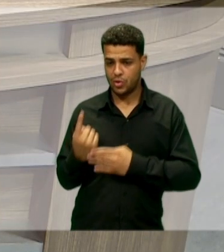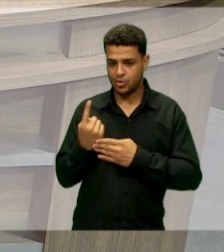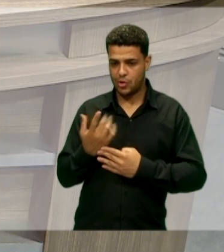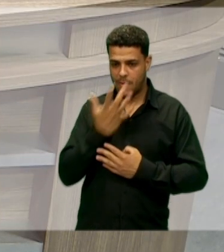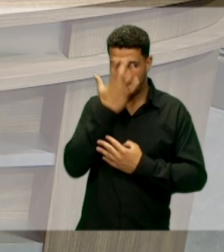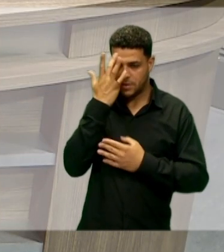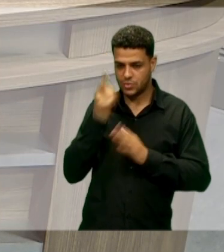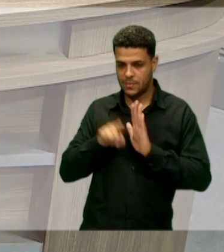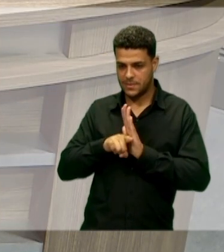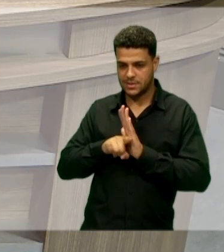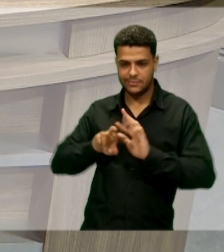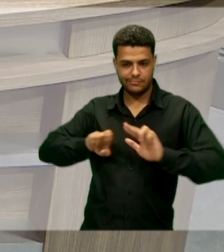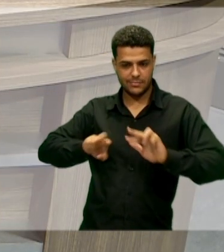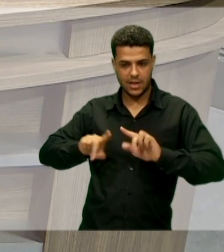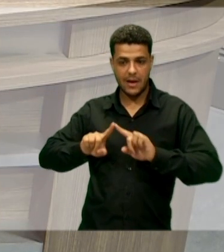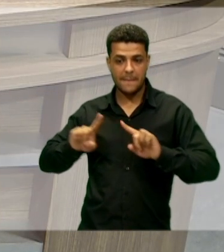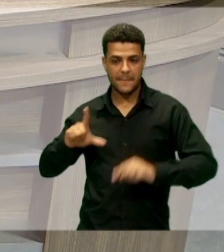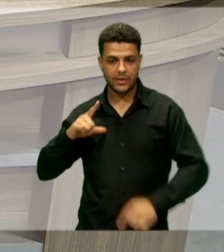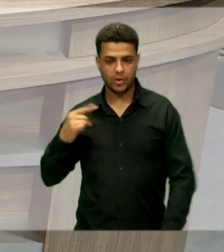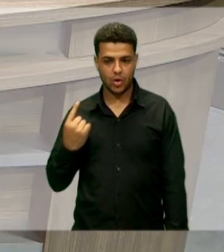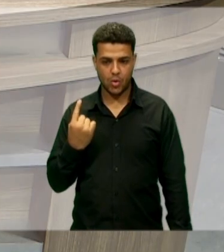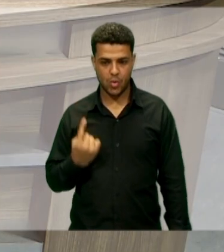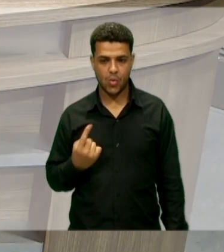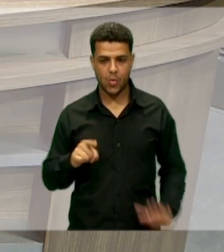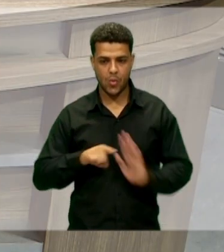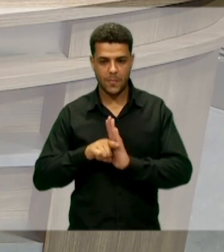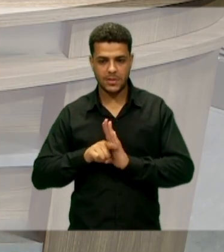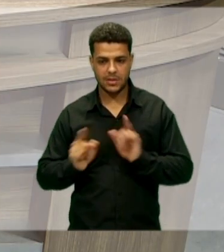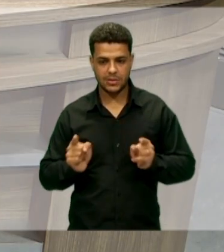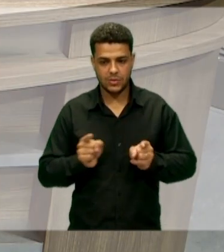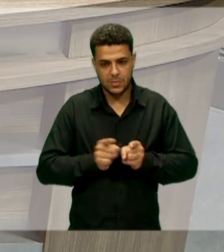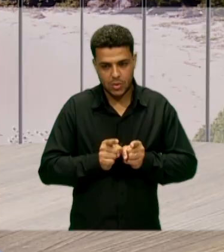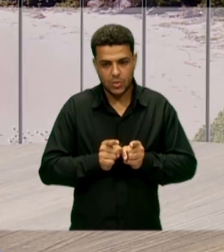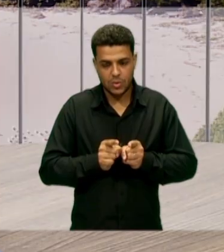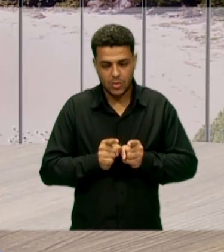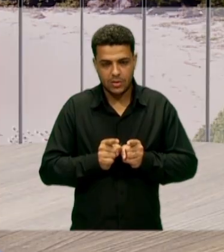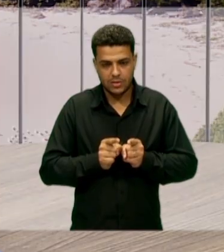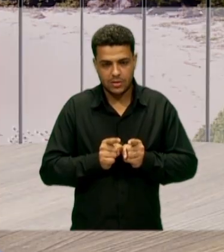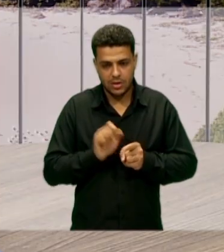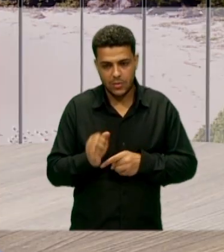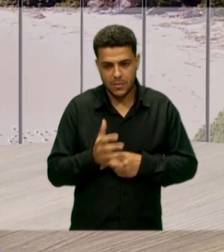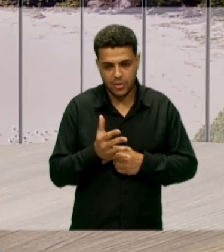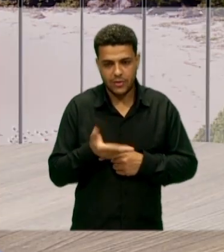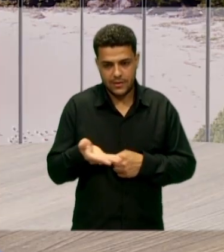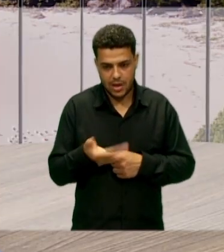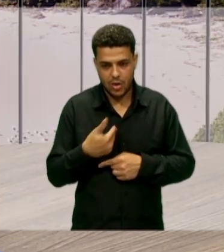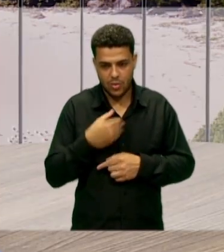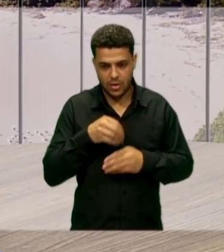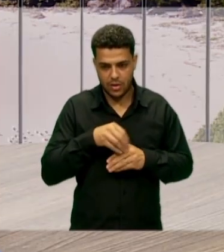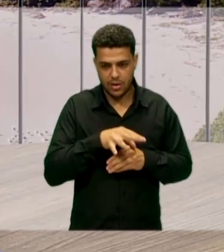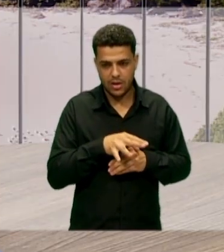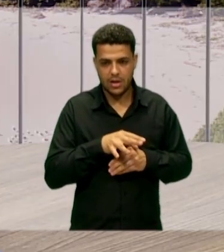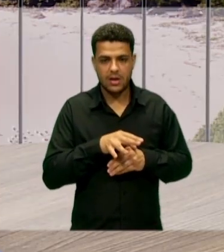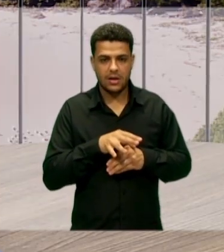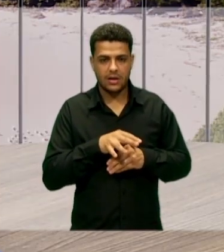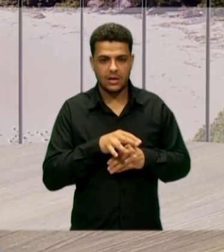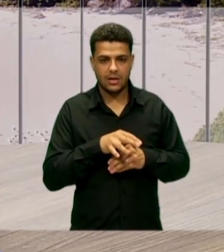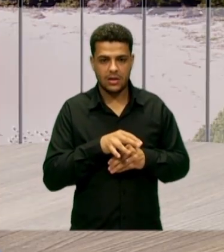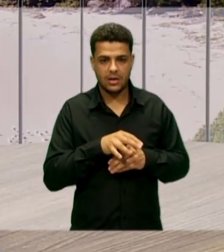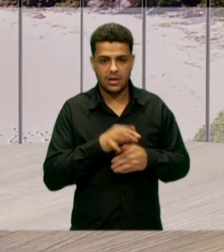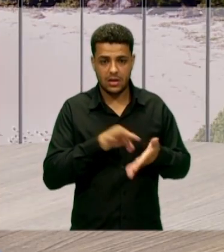só um pesquisador. Isso. Embora eu faça pesquisas menores, e uma novidade agora, né, é que eu cadastrei um